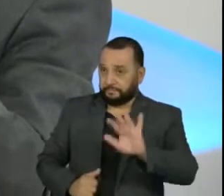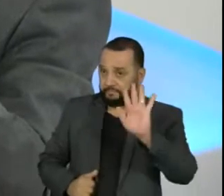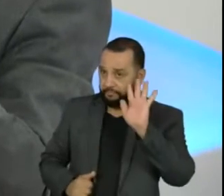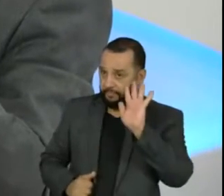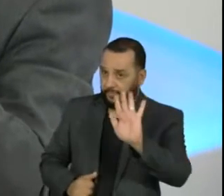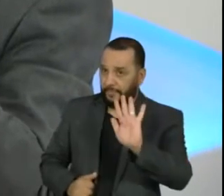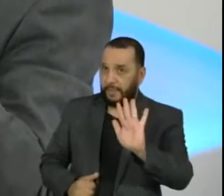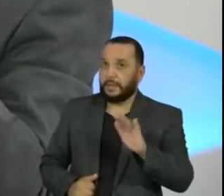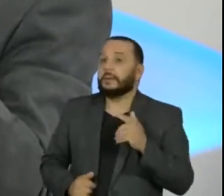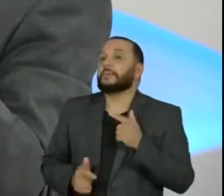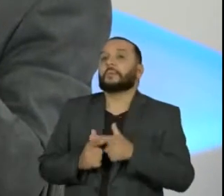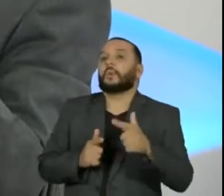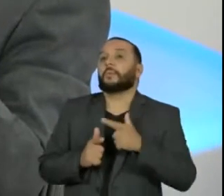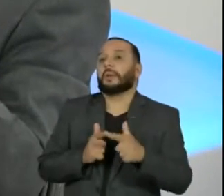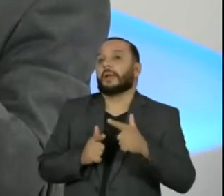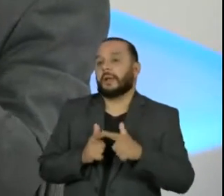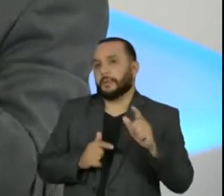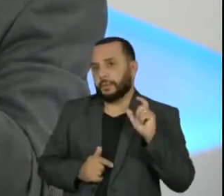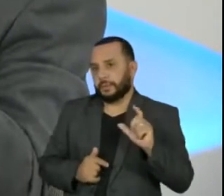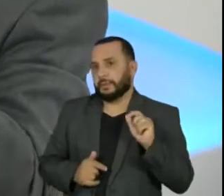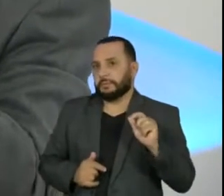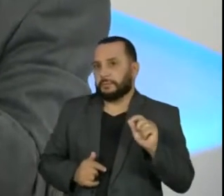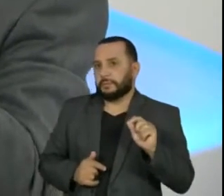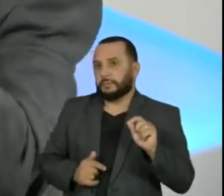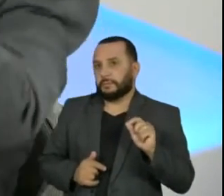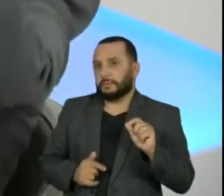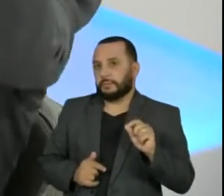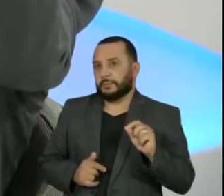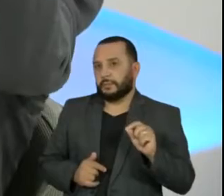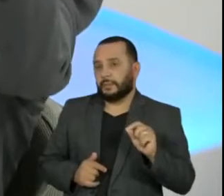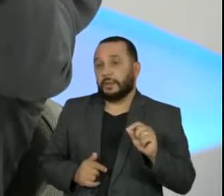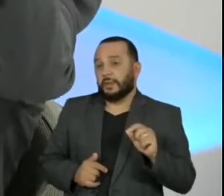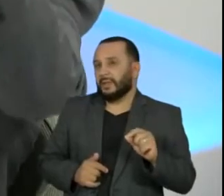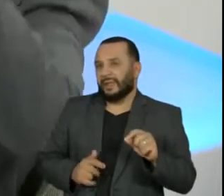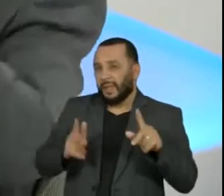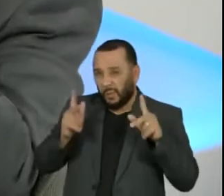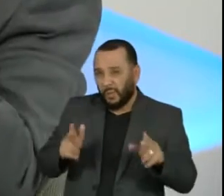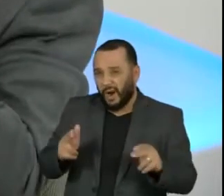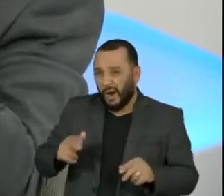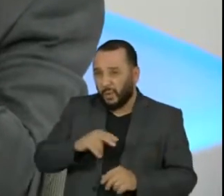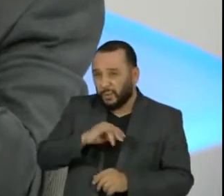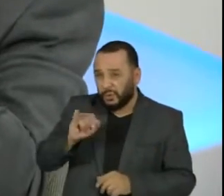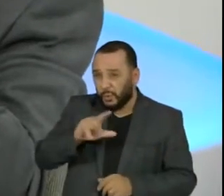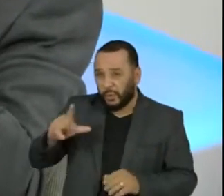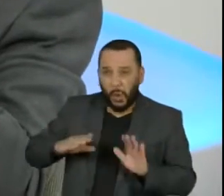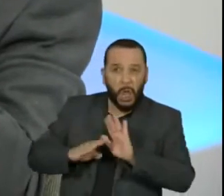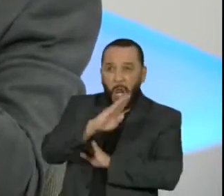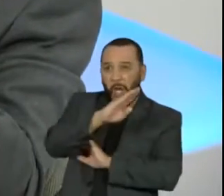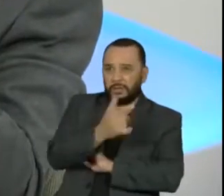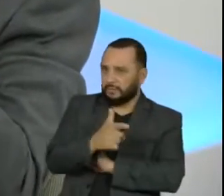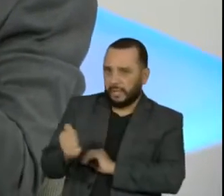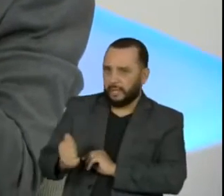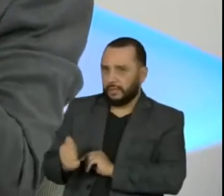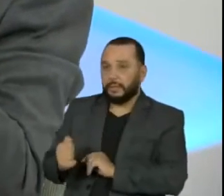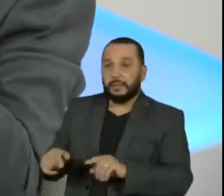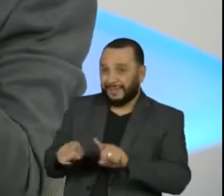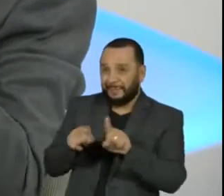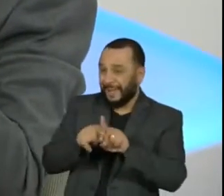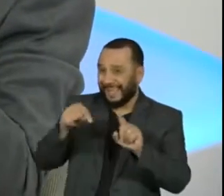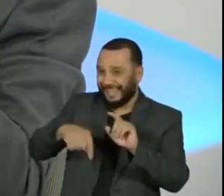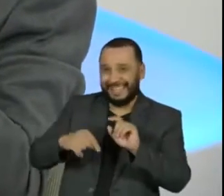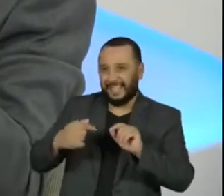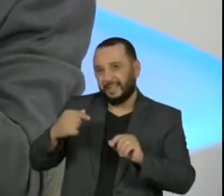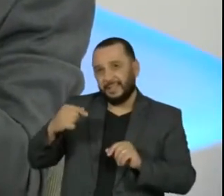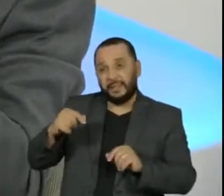o problema é o seguinte, nós não estamos no pico de julho e não há um crescimento exponencial. Porque quando você olha